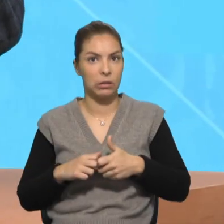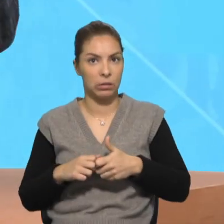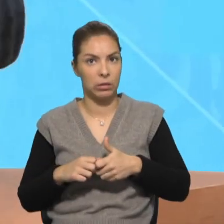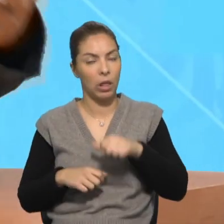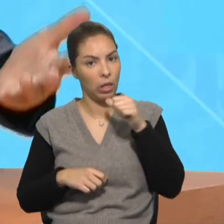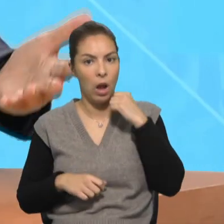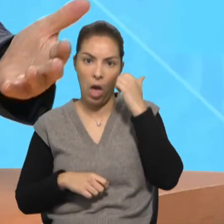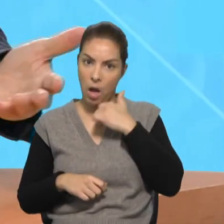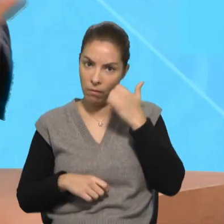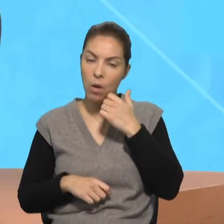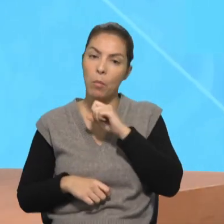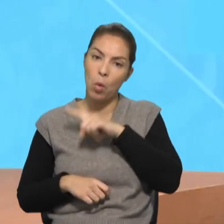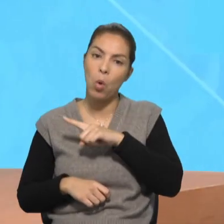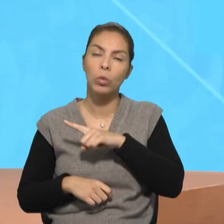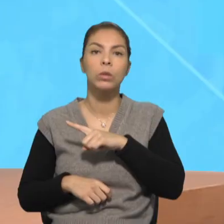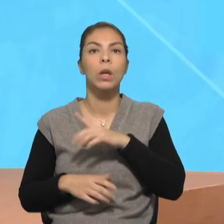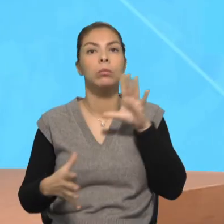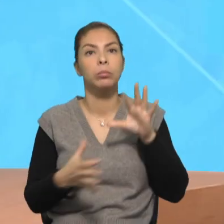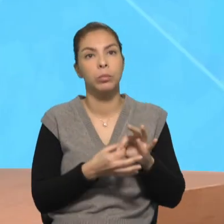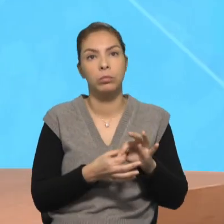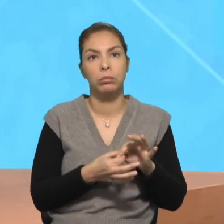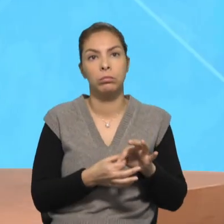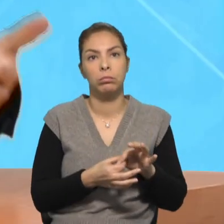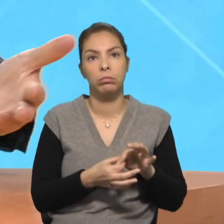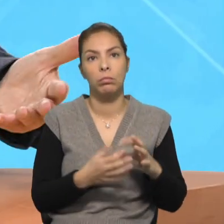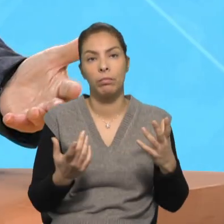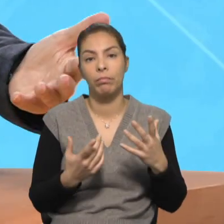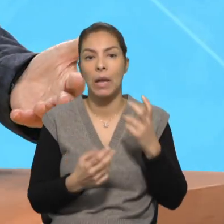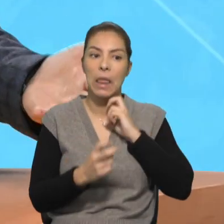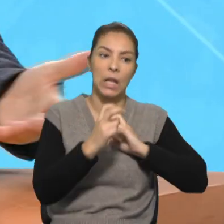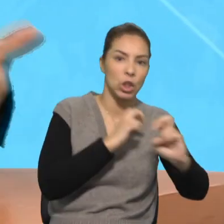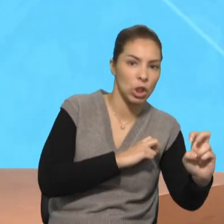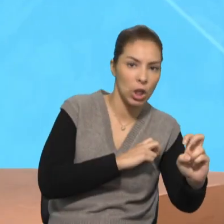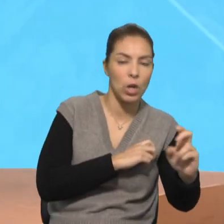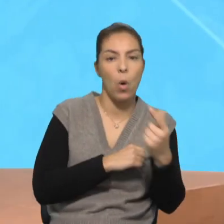aquilo que podíamos chamar ecologia, outro é a questão da energia,